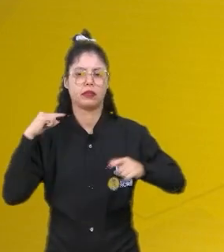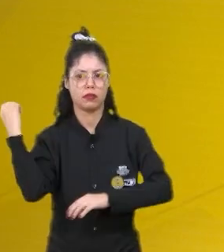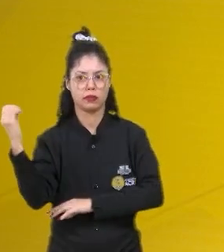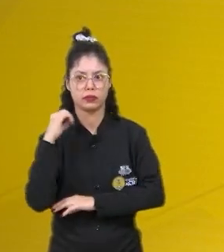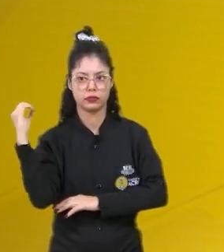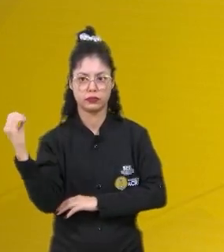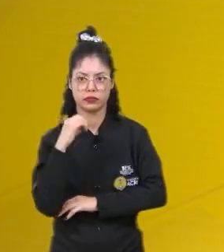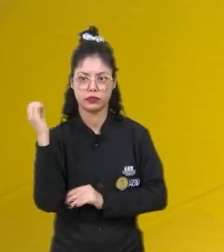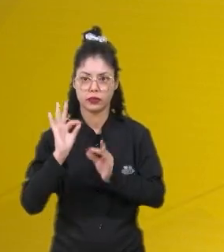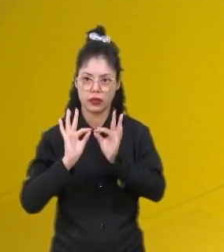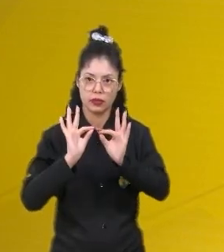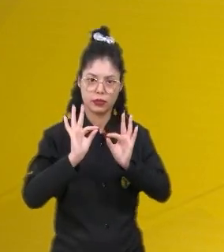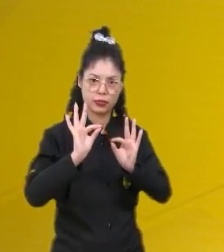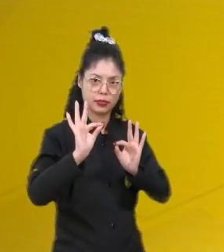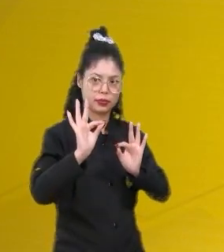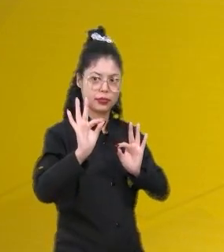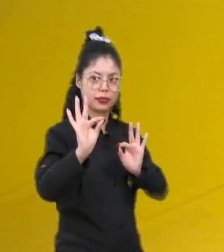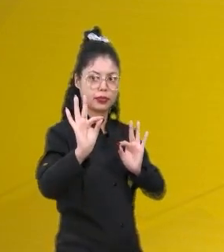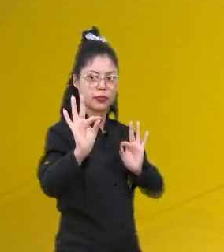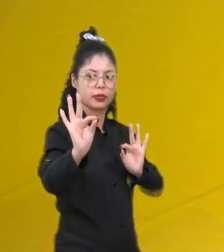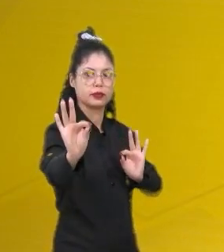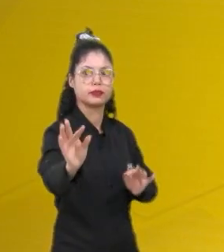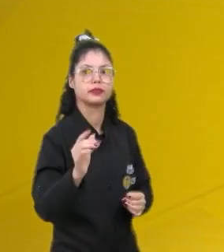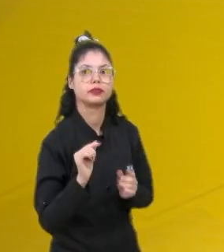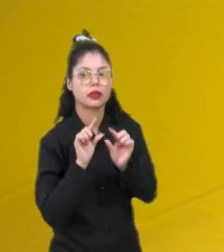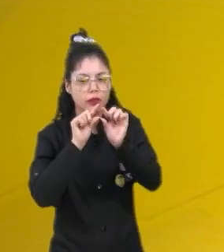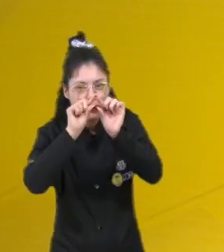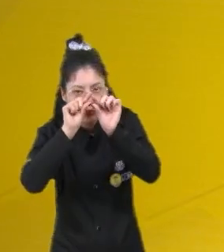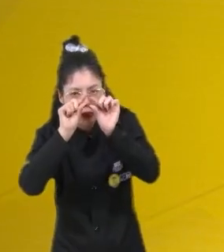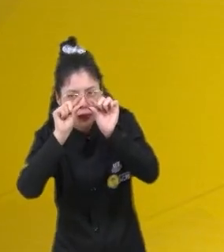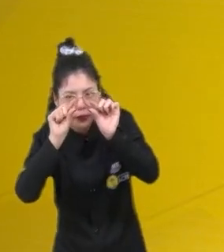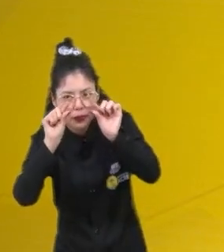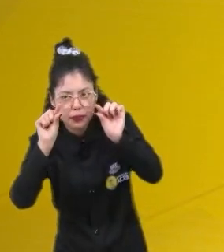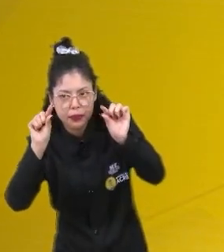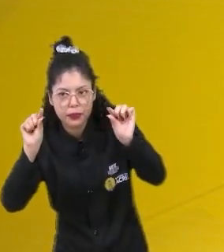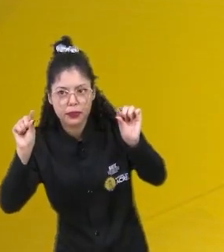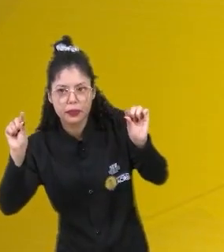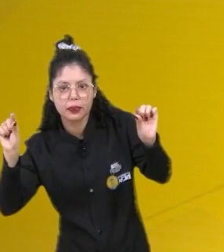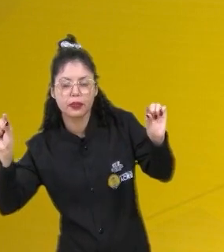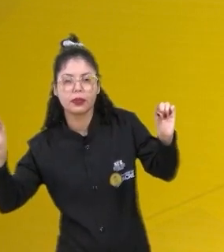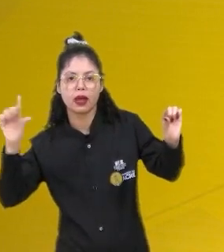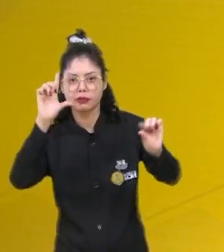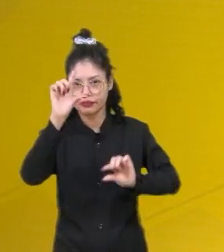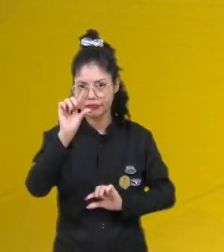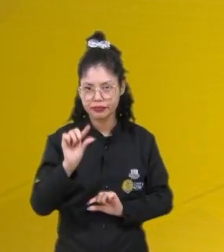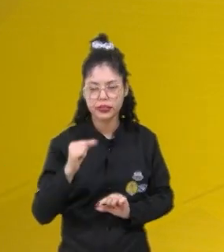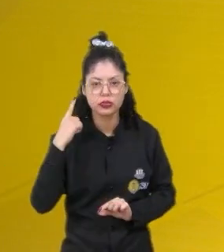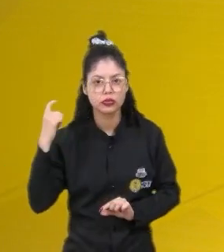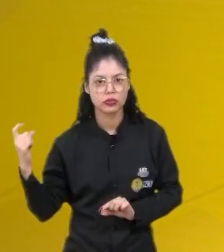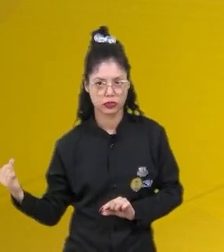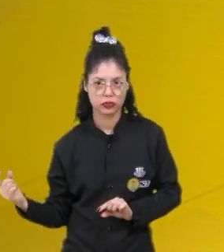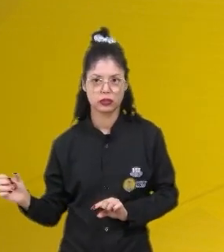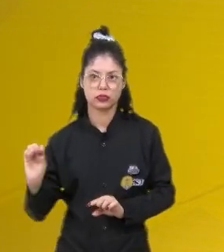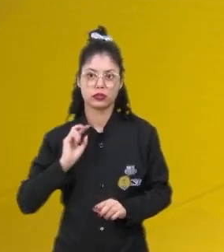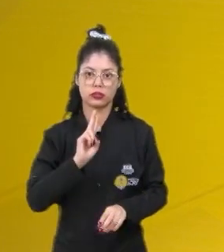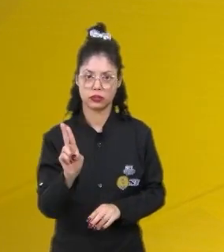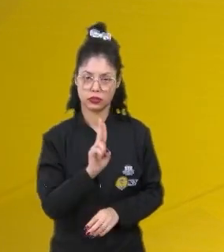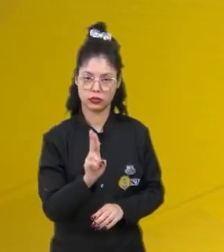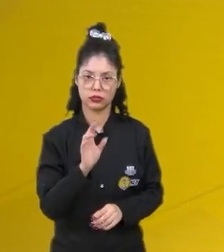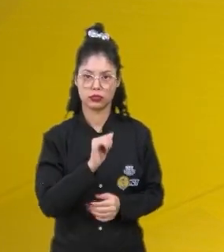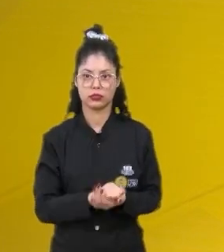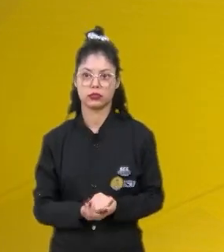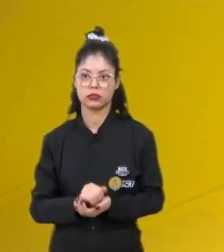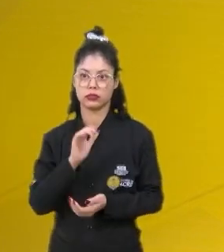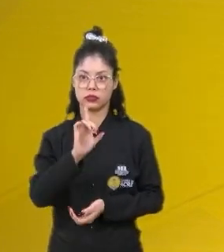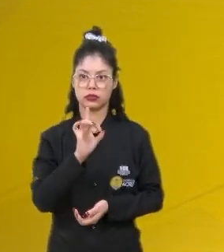sirene, mas quando ela se distancia, você vai ver cada vez um som com intensidade cada vez mais baixa, tá? Isso a gente chama de efeito